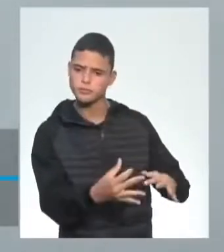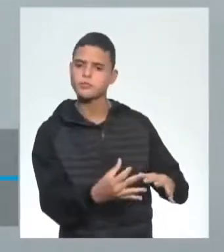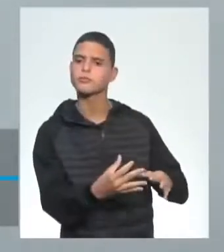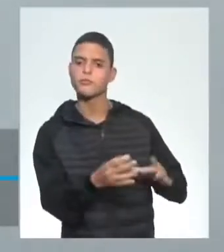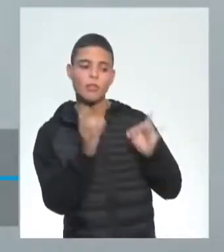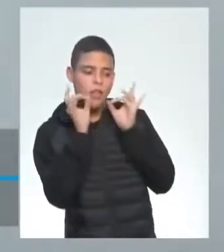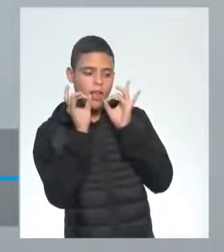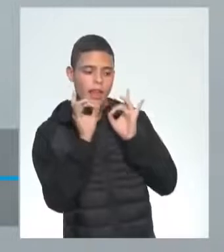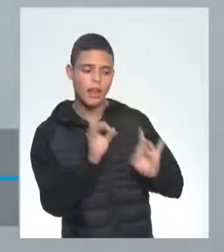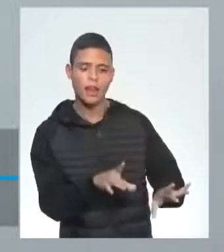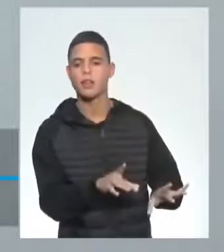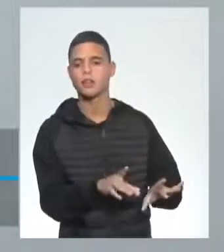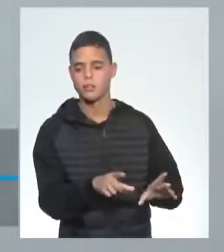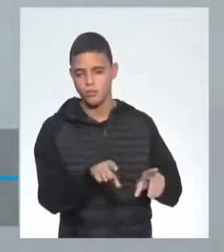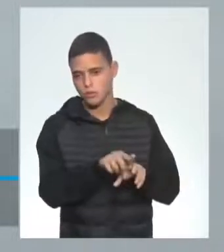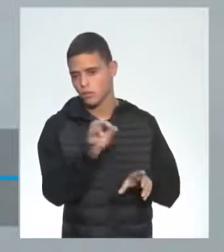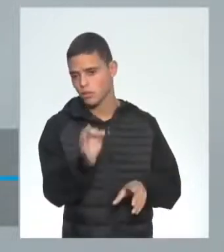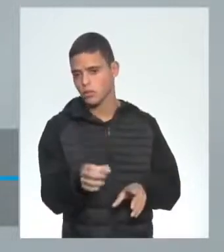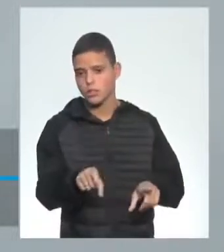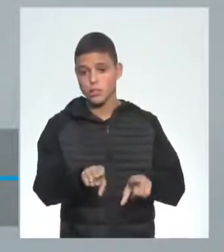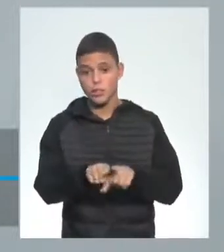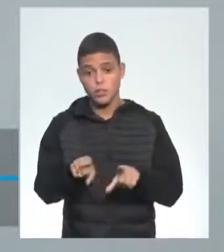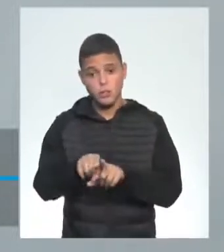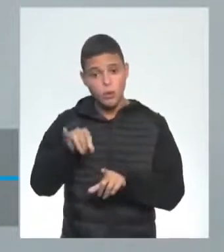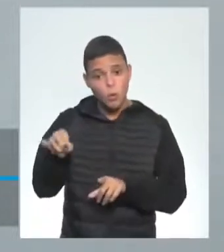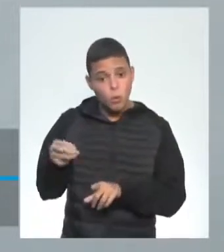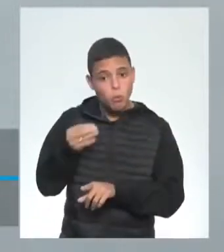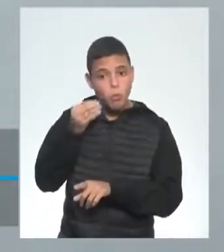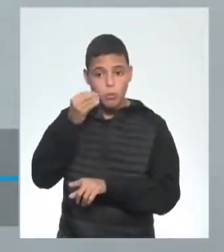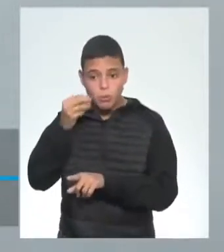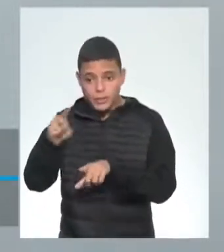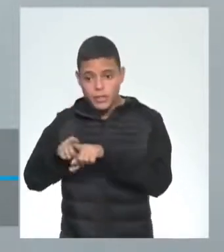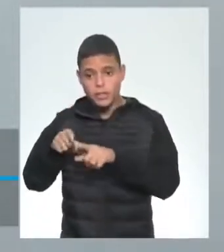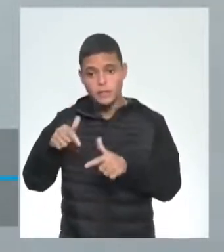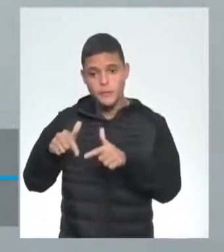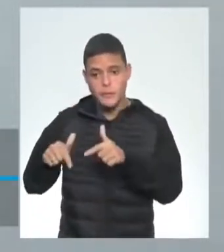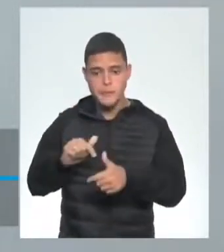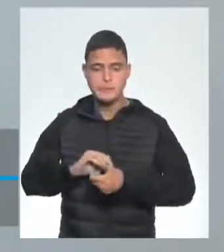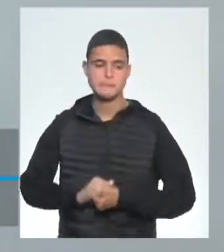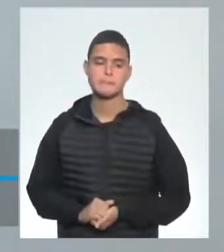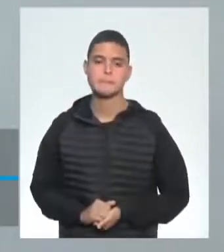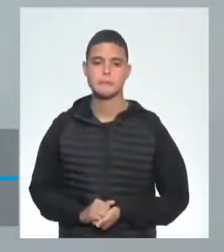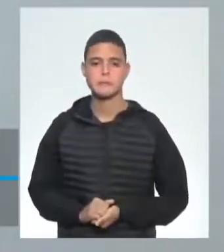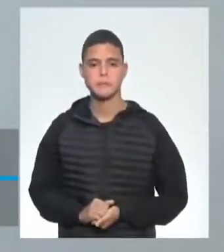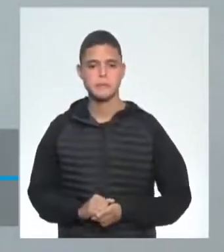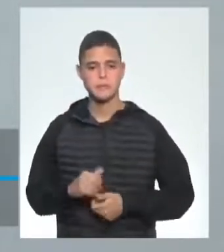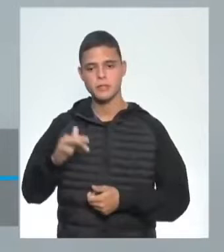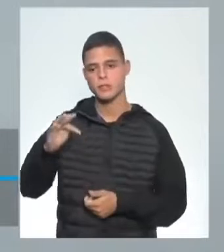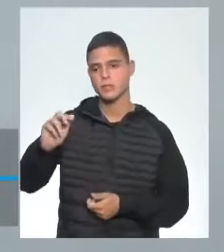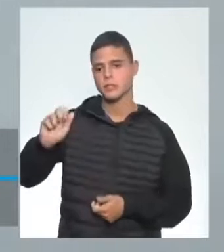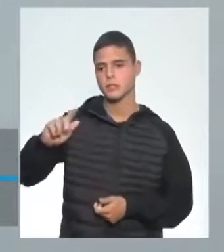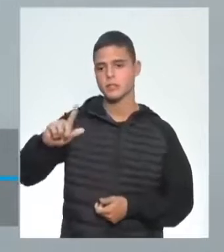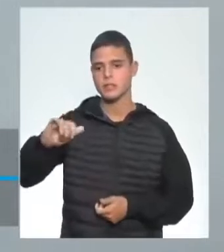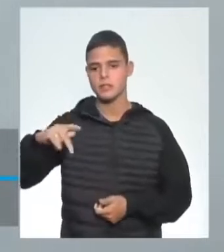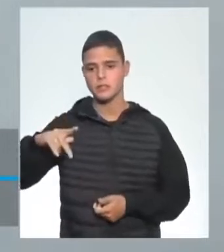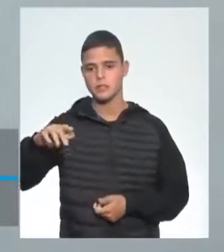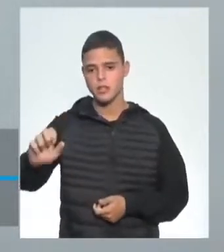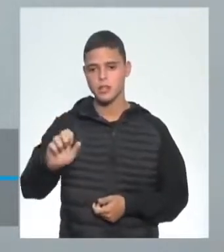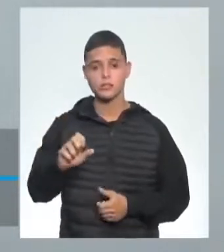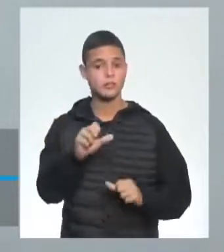correto de lixo. Oportunidades de trabalho. O Felipe falou, eu mudaria